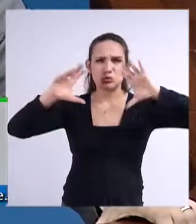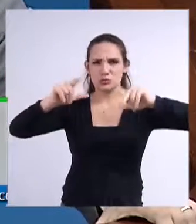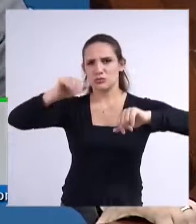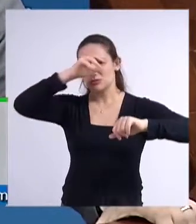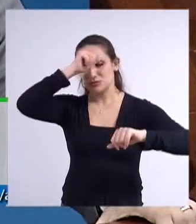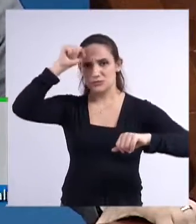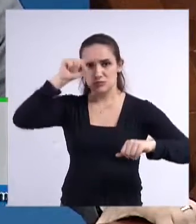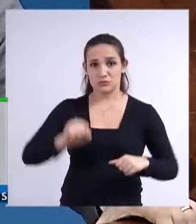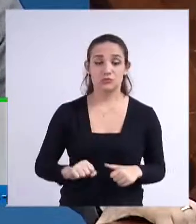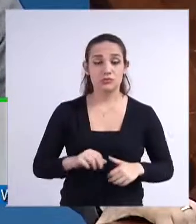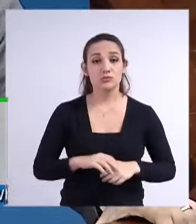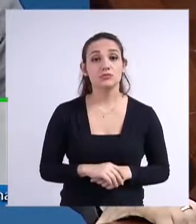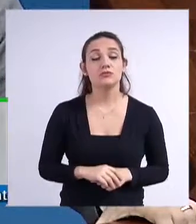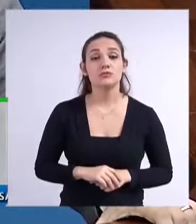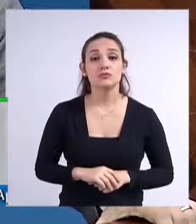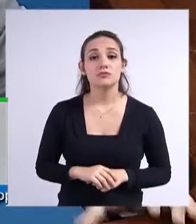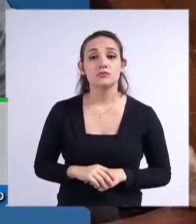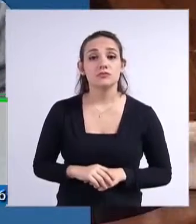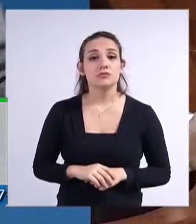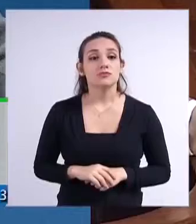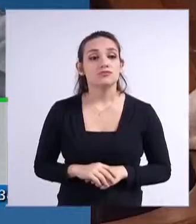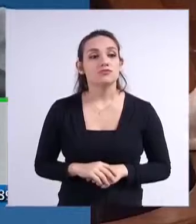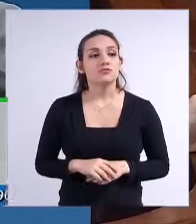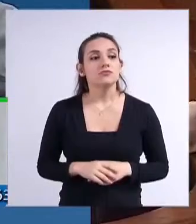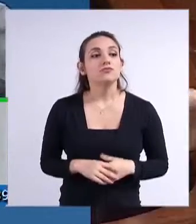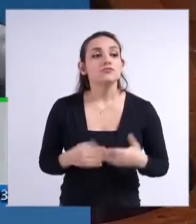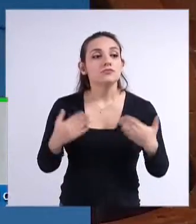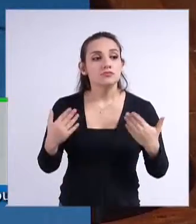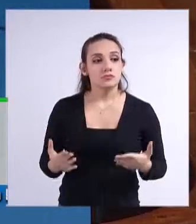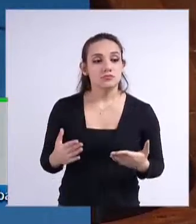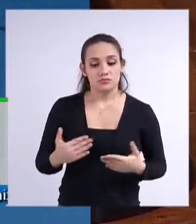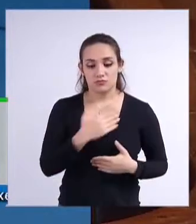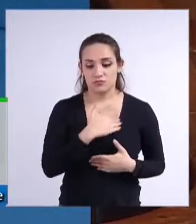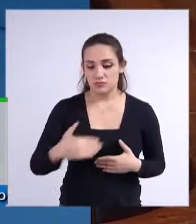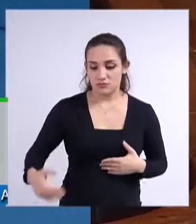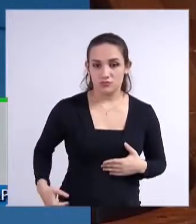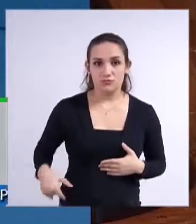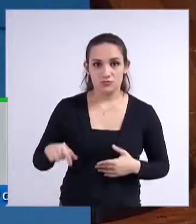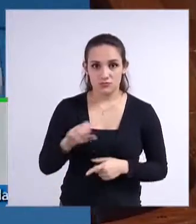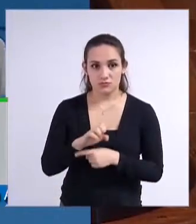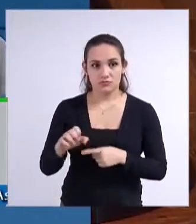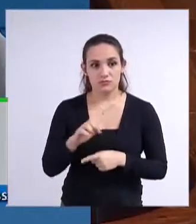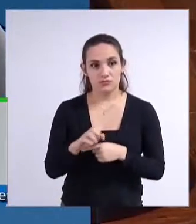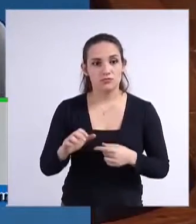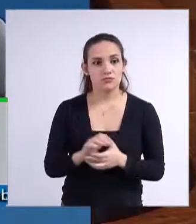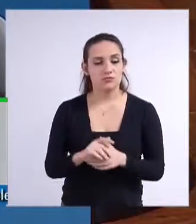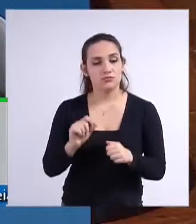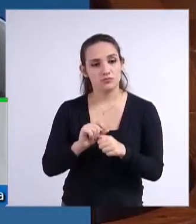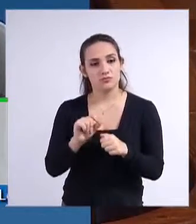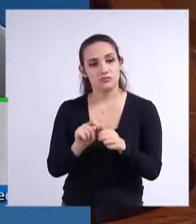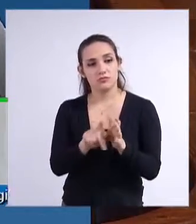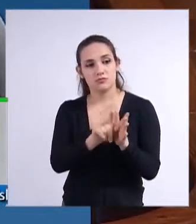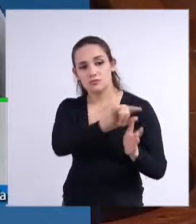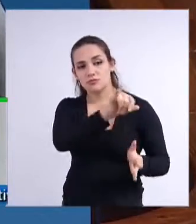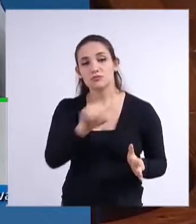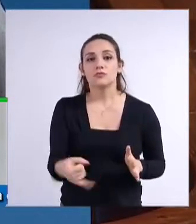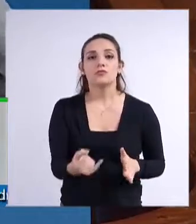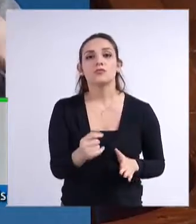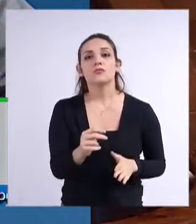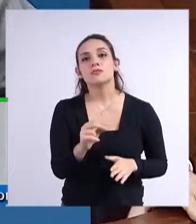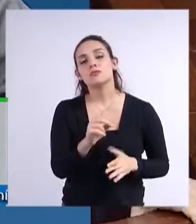Grosso do Sul, o governo do Estado lançou um projeto que